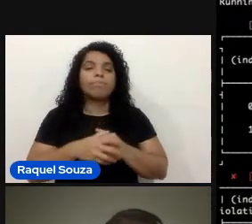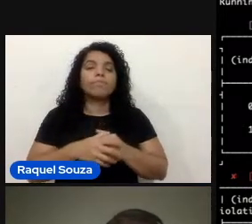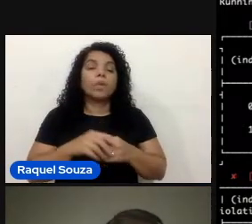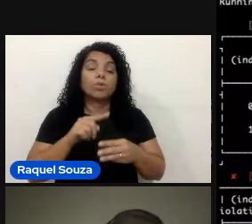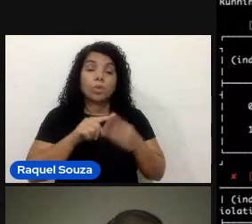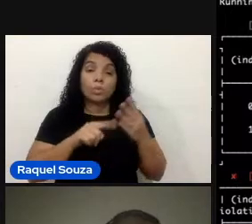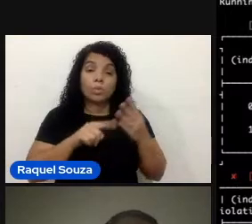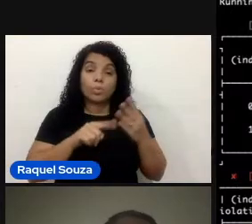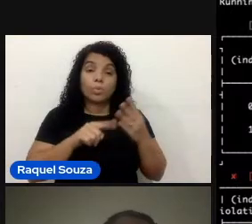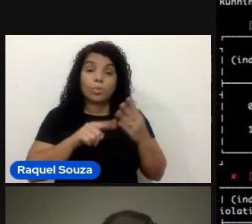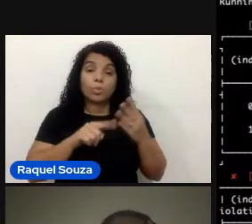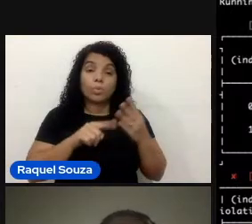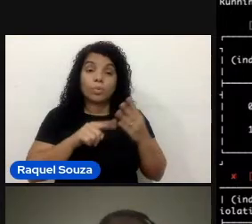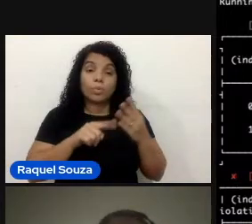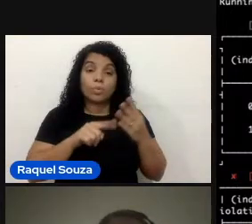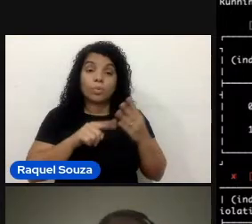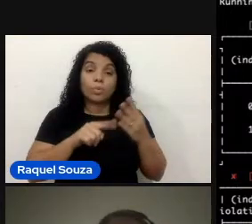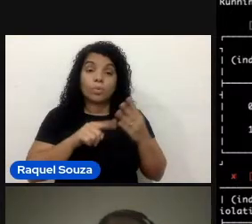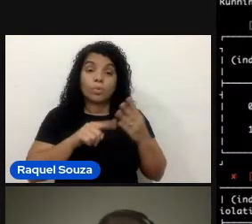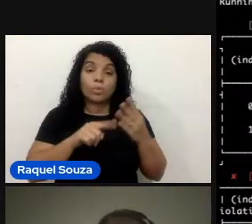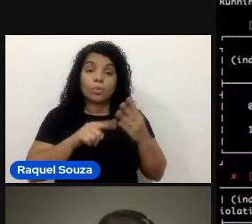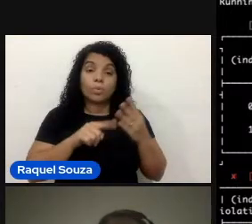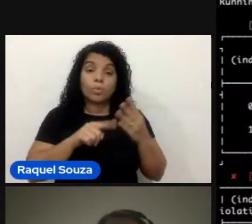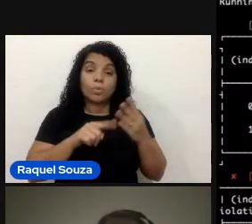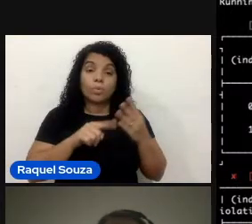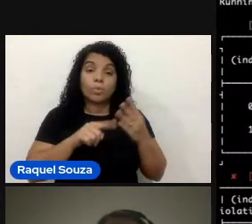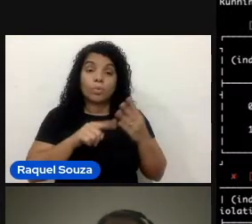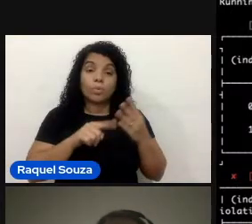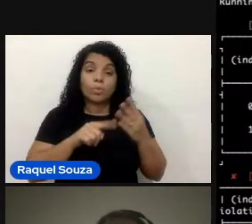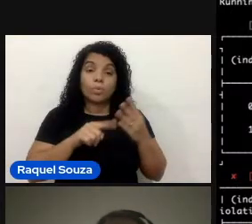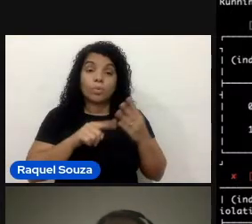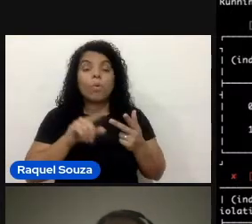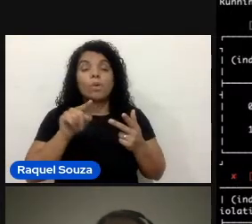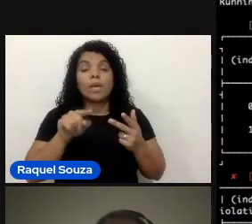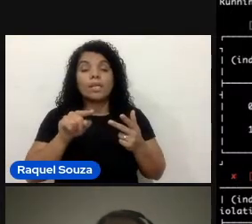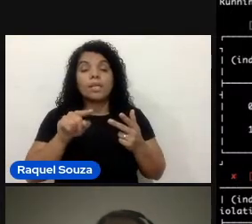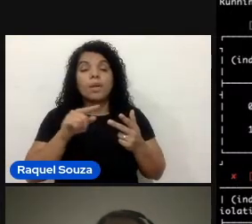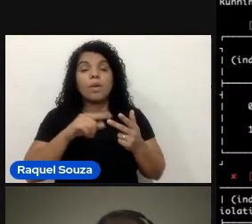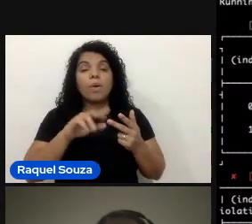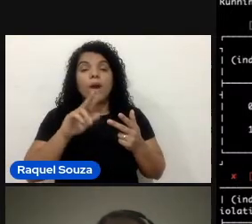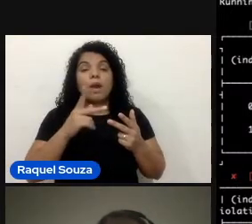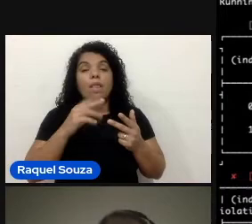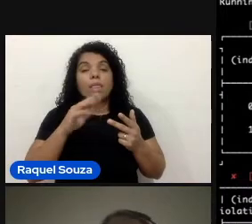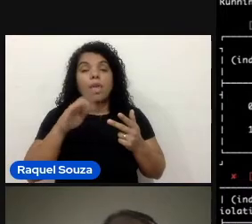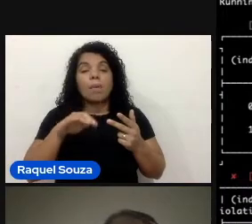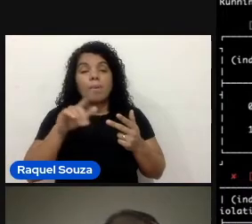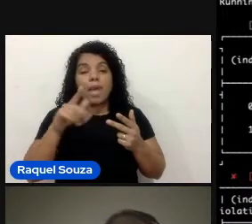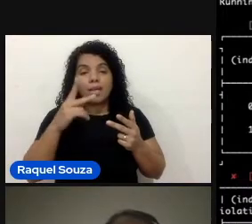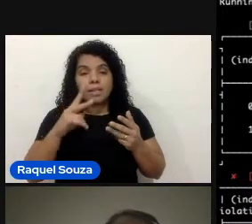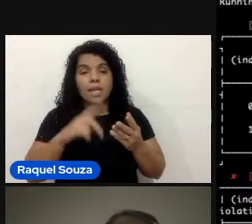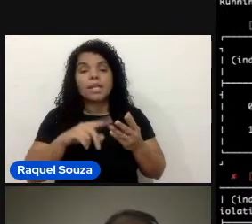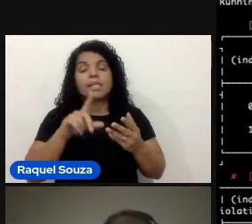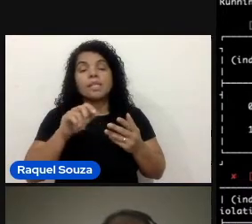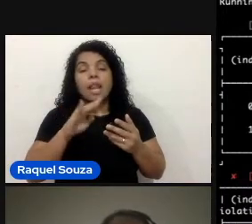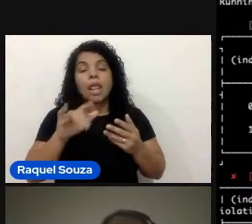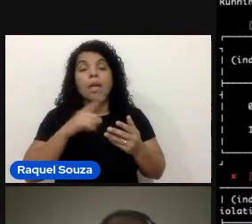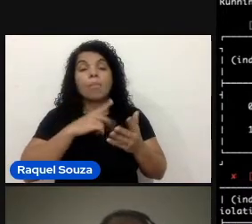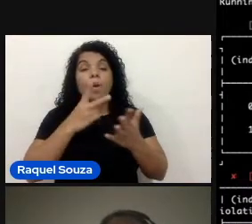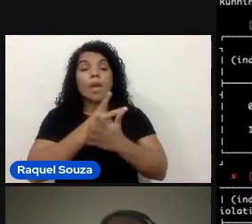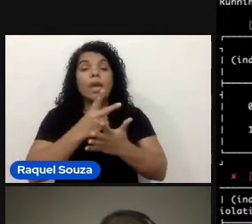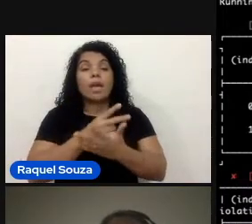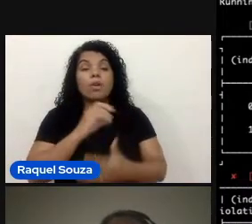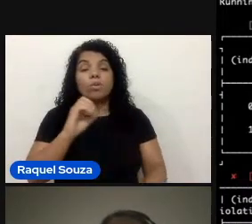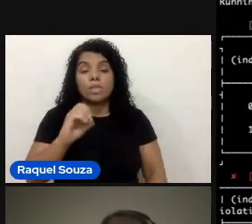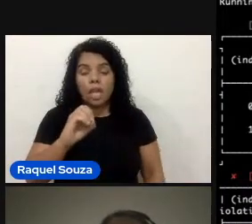elementos. Aqui o primeiro é um label, e aqui é o HTML dele. Esse label, ele está com erro 0, que é de